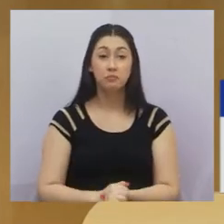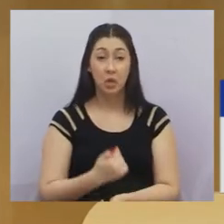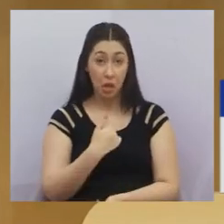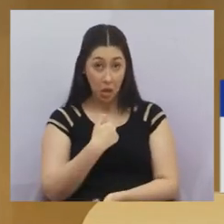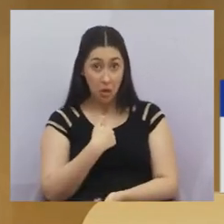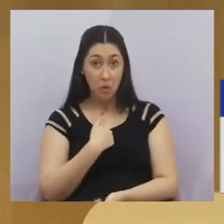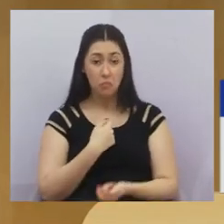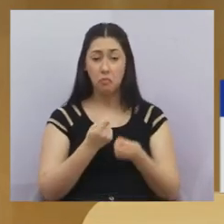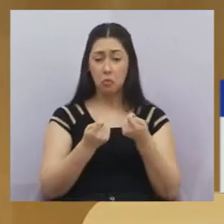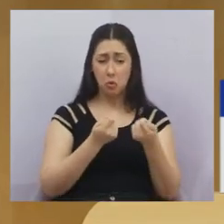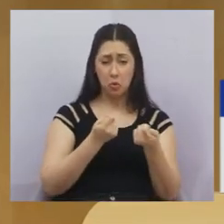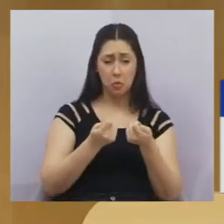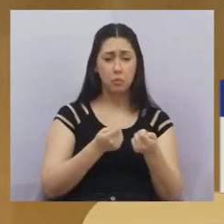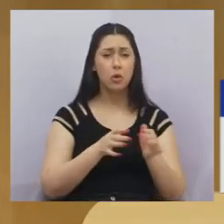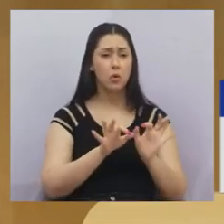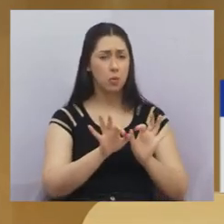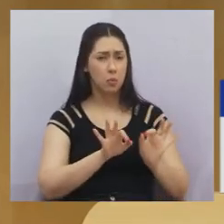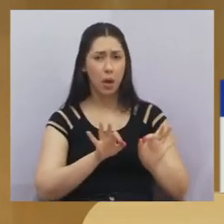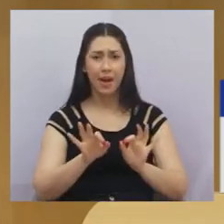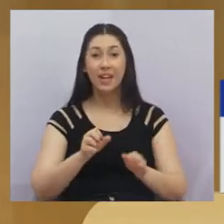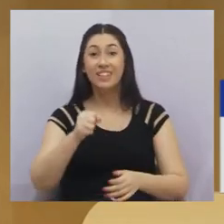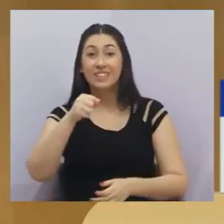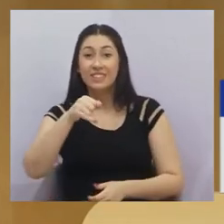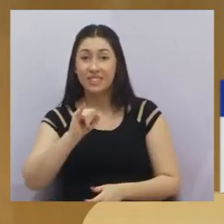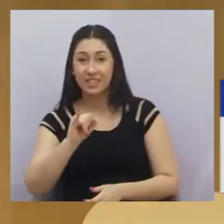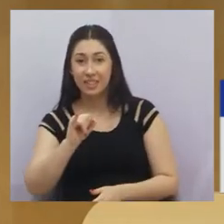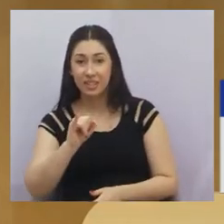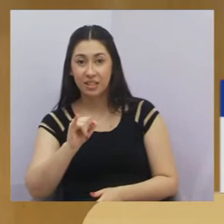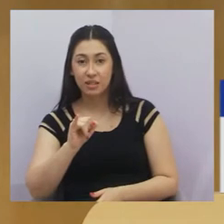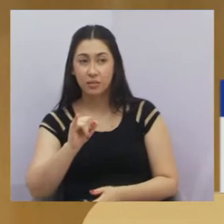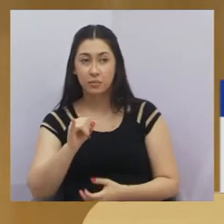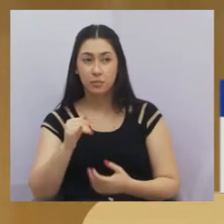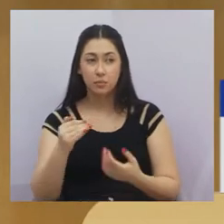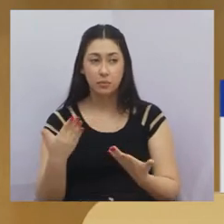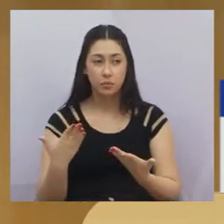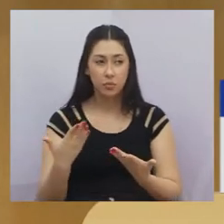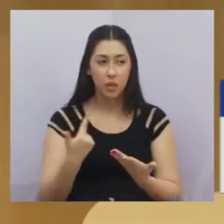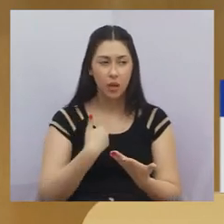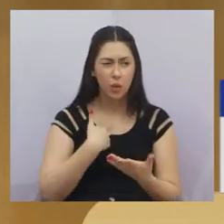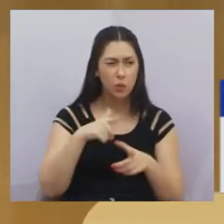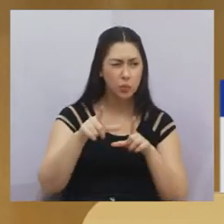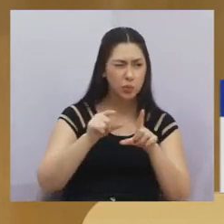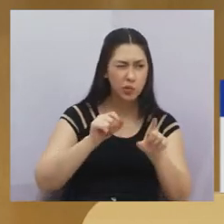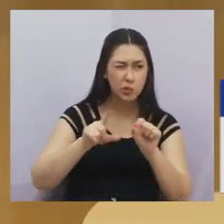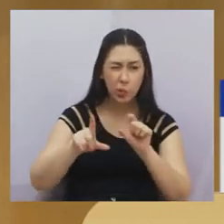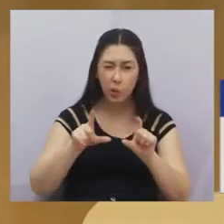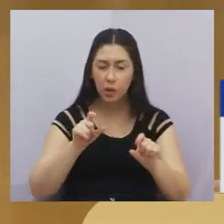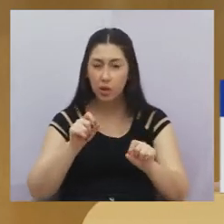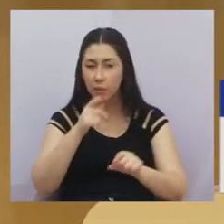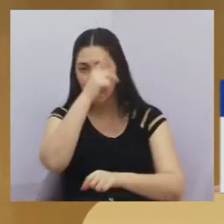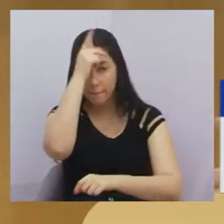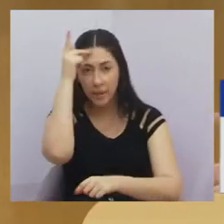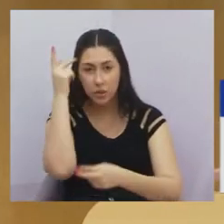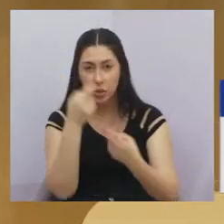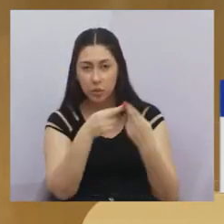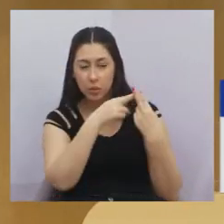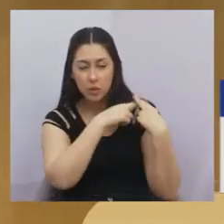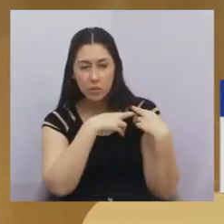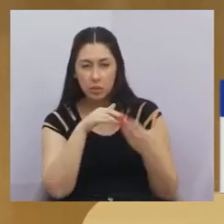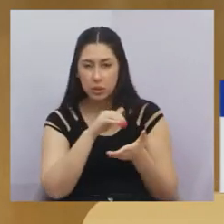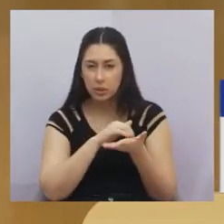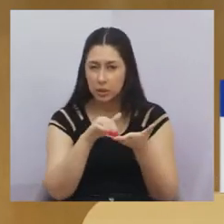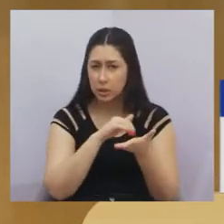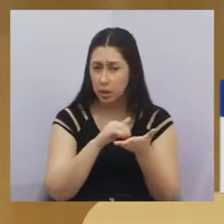gestor, se fosse para colocar alguém à frente de uma secretaria, algo tão importante para o